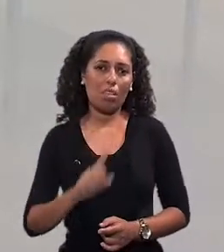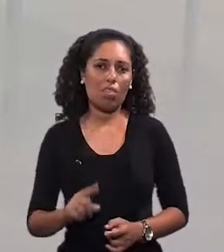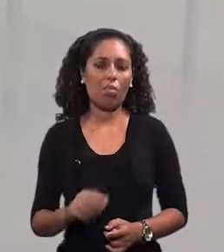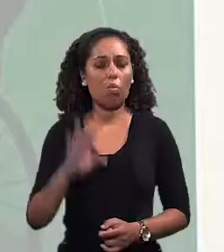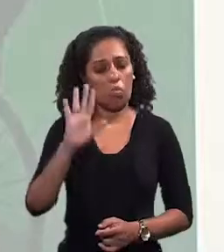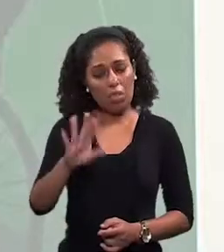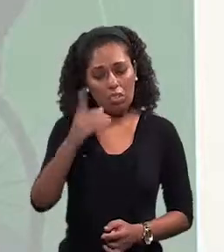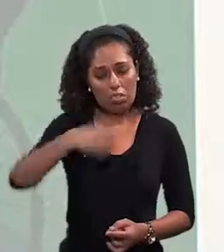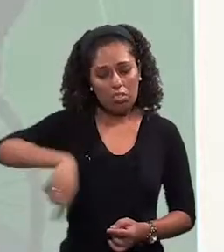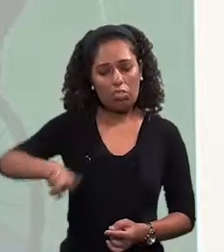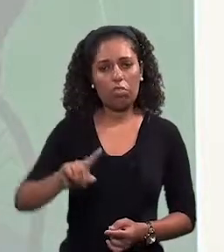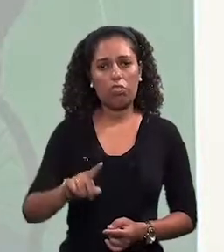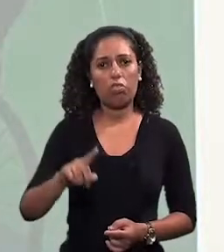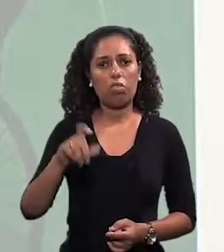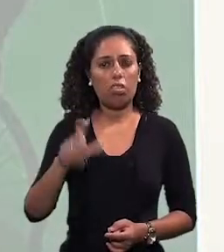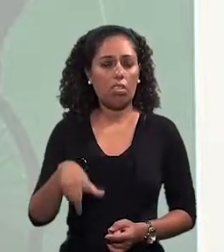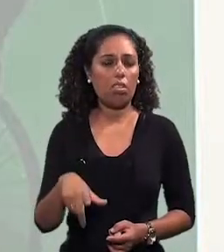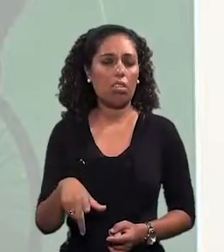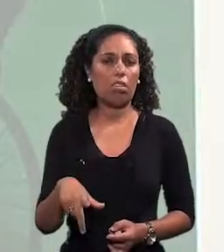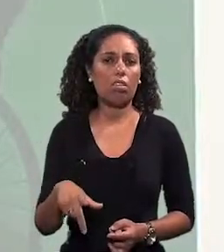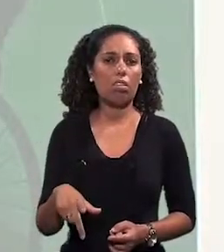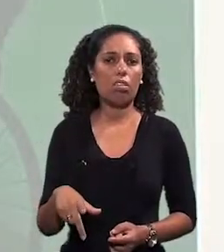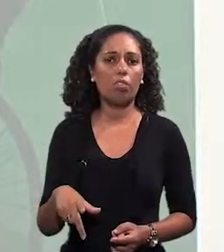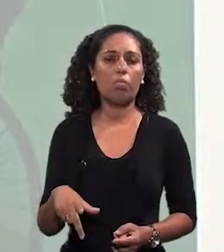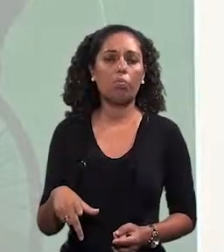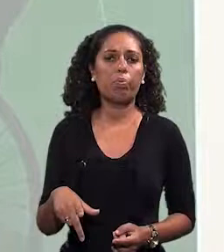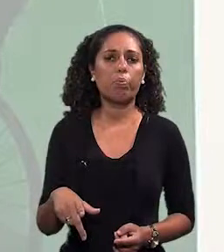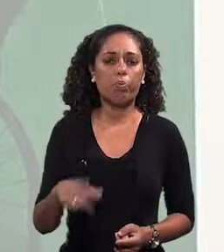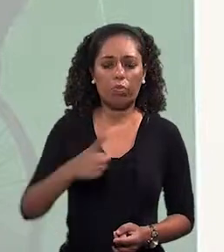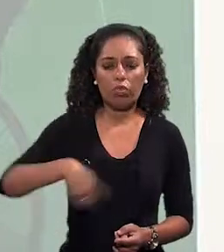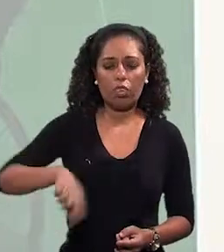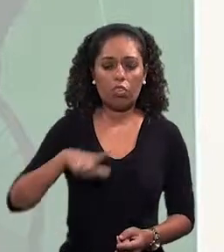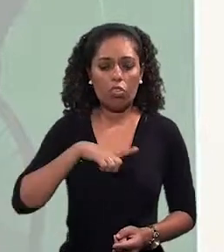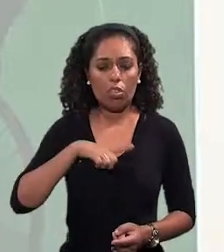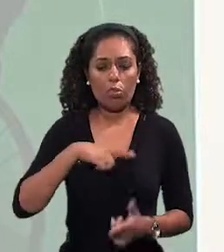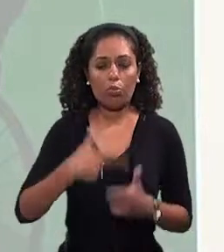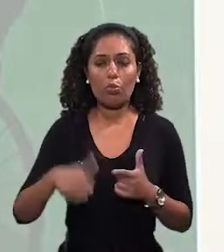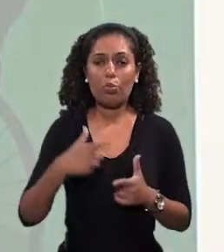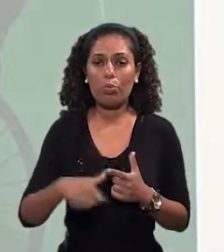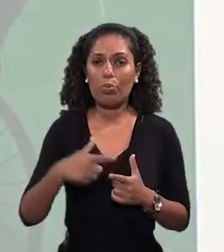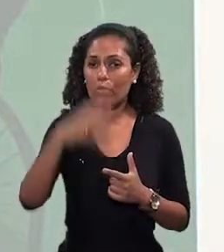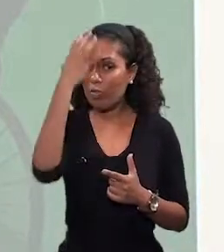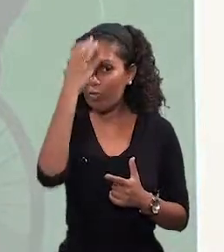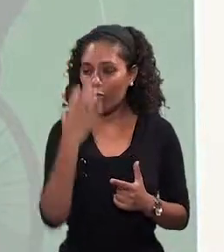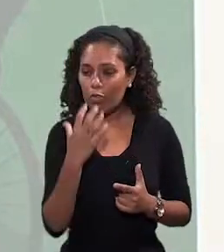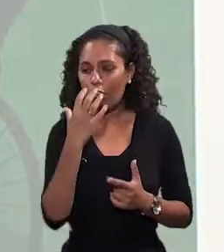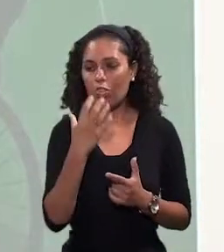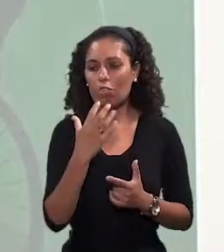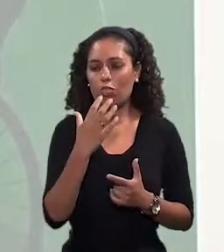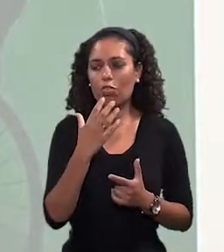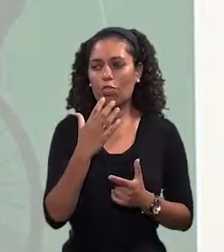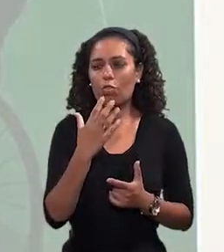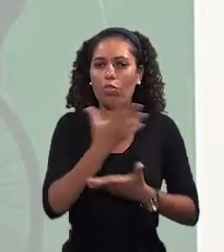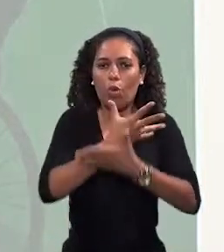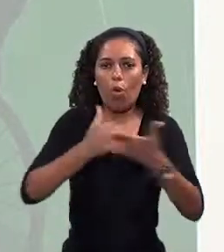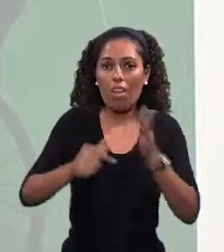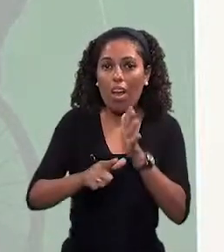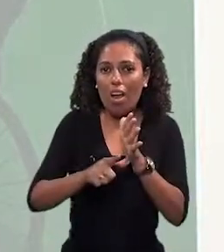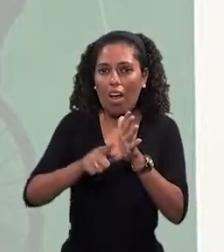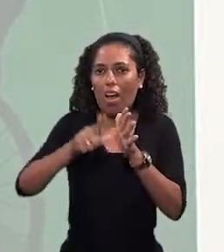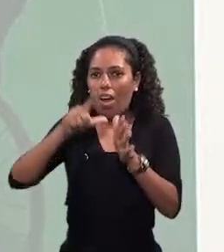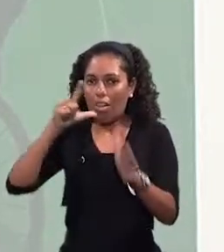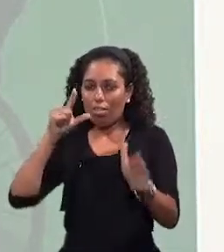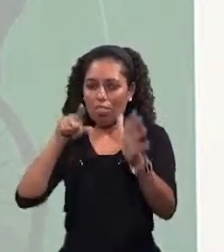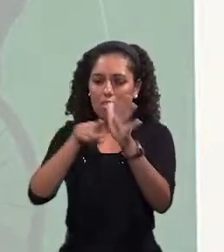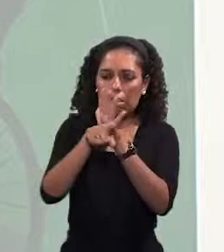verdade. Mas o fato é o seguinte, a gente tem um problema seríssimo com prevenção de acidentes.